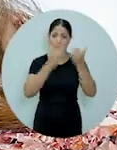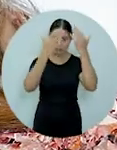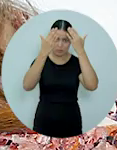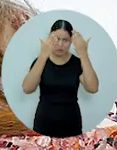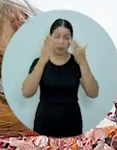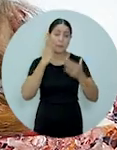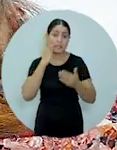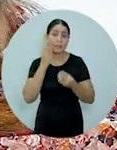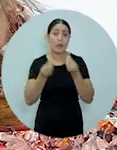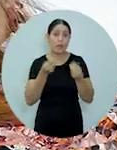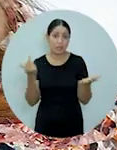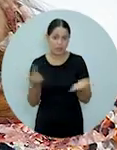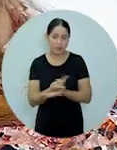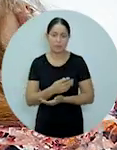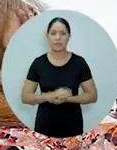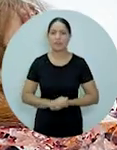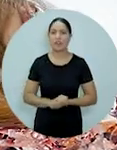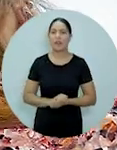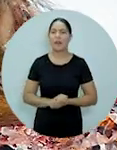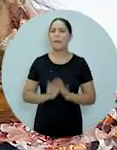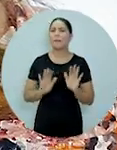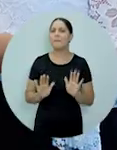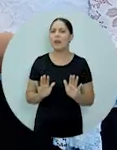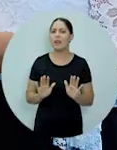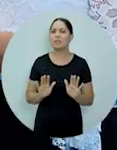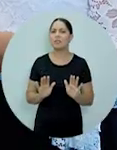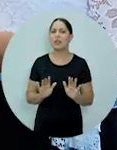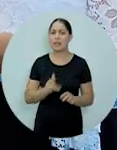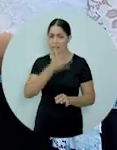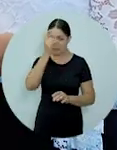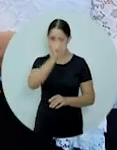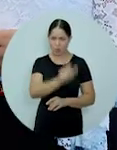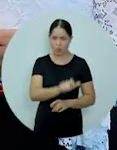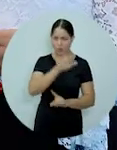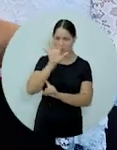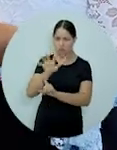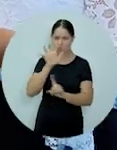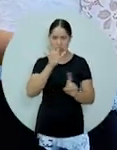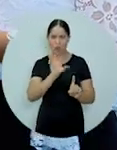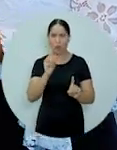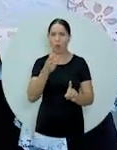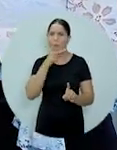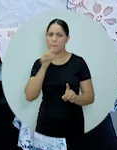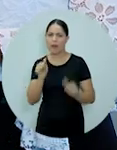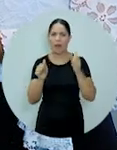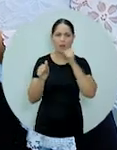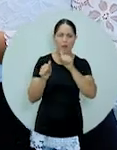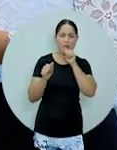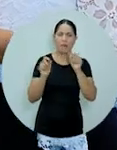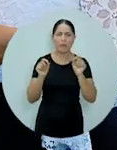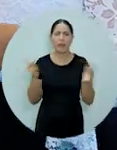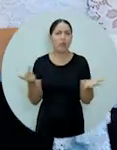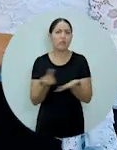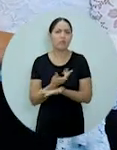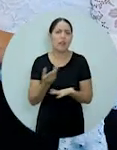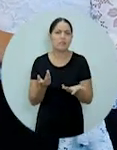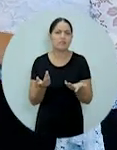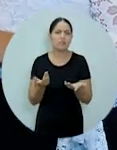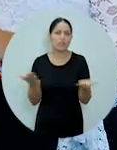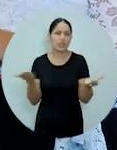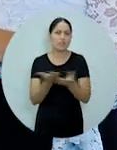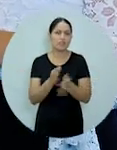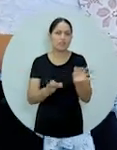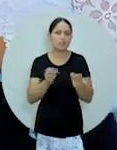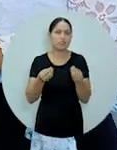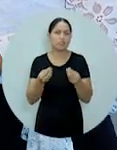vamos encaminhar o psicossocial para verificar se isso está acontecendo. O que acontece com o alienador, o pai ou a mãe que aliena essa